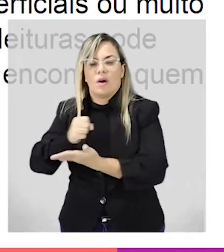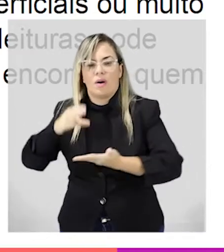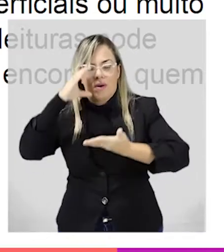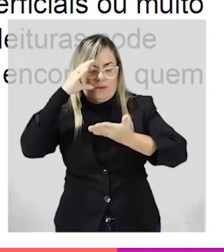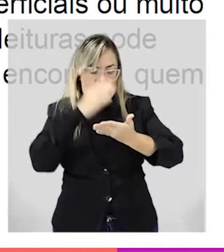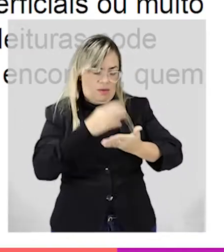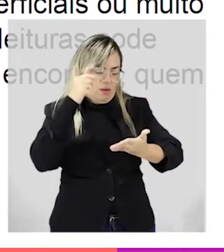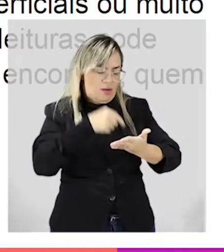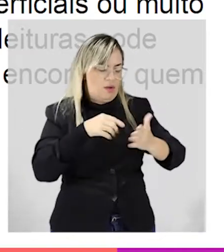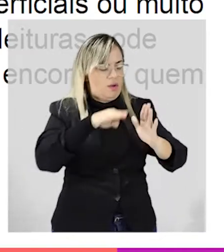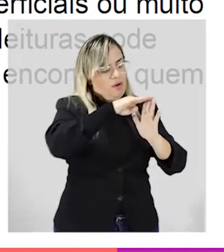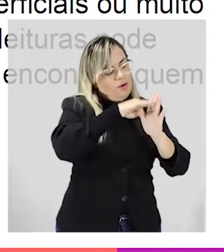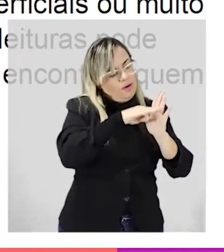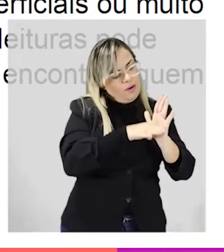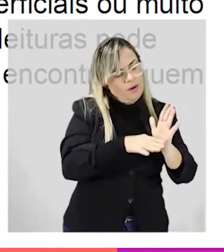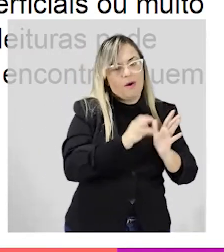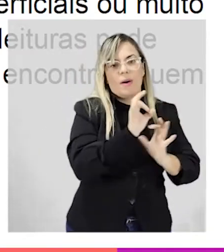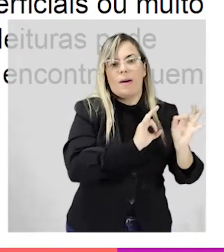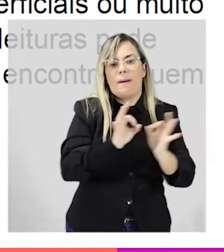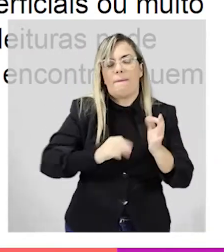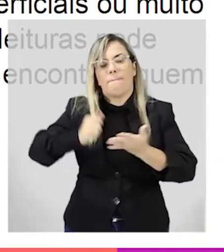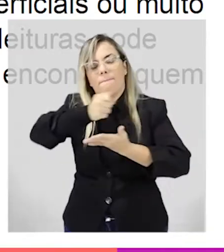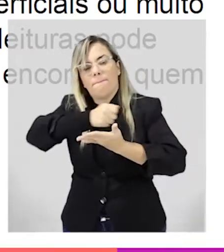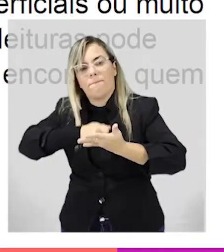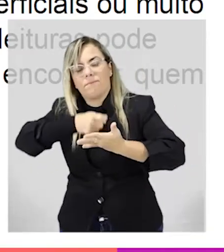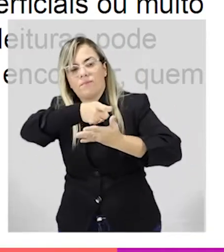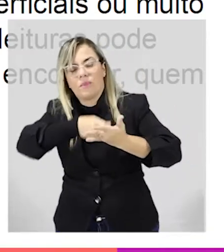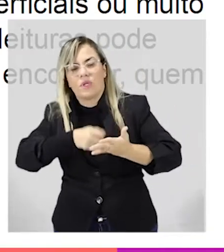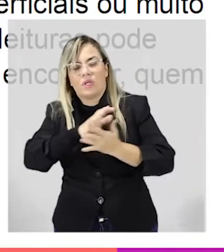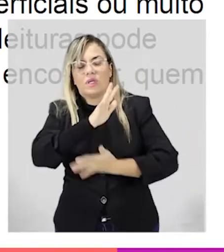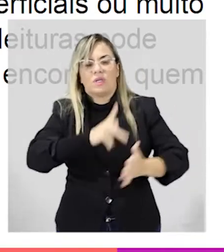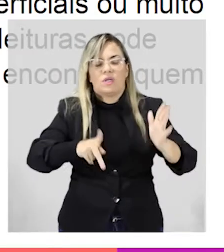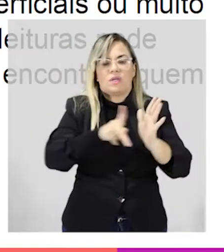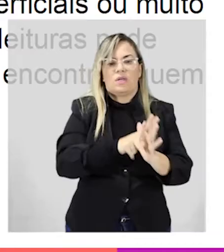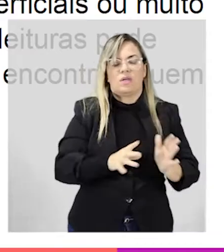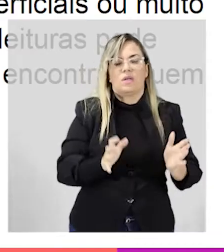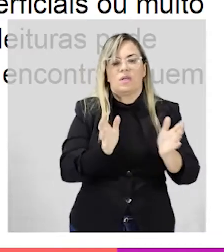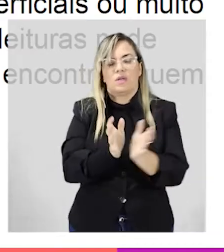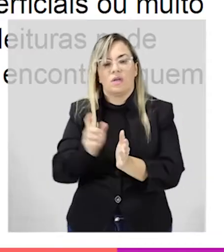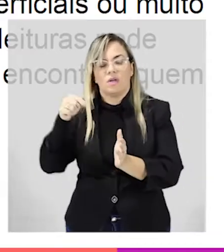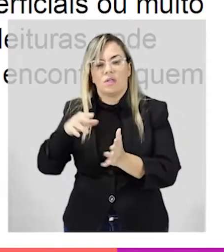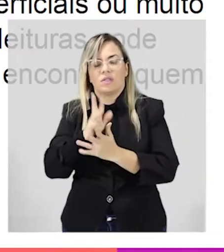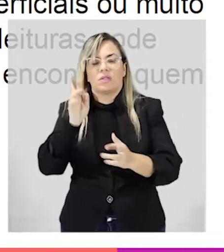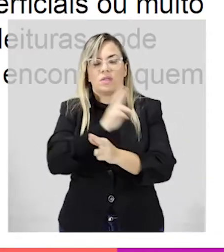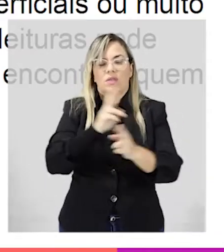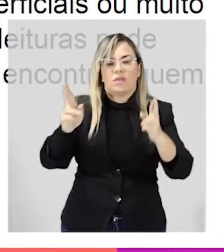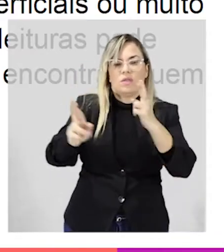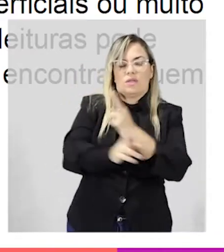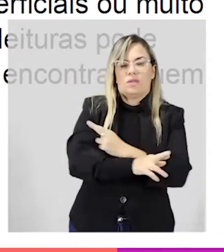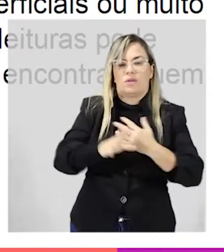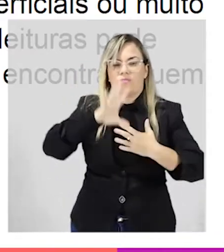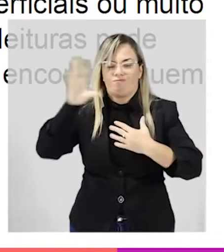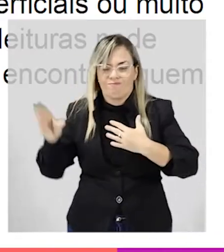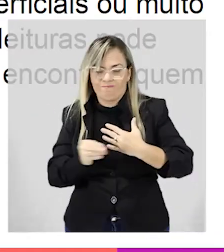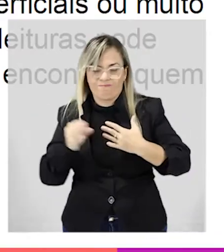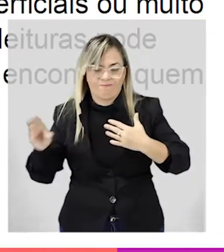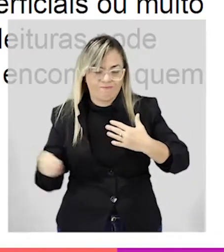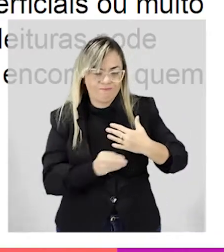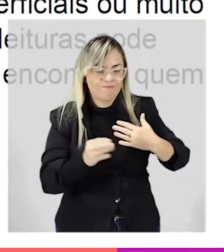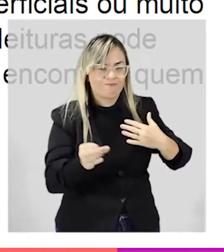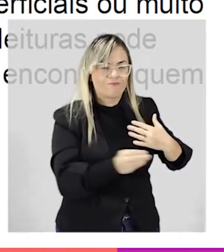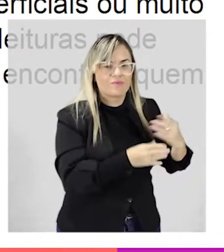O repertório, como o próprio nome diz, é um conjunto de referência que vamos acumulando ao longo da